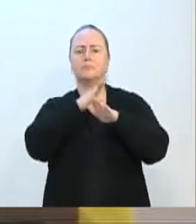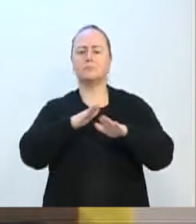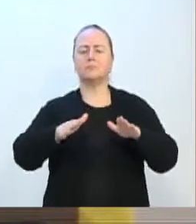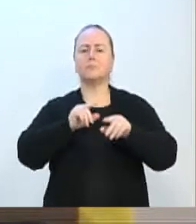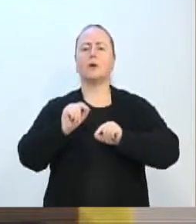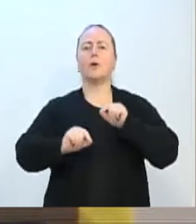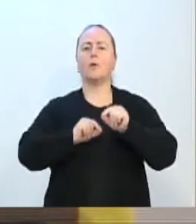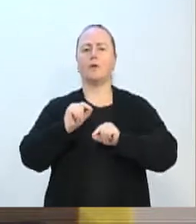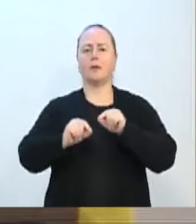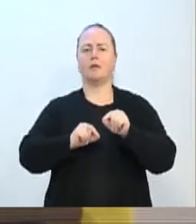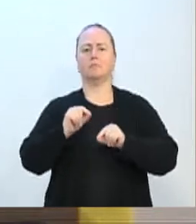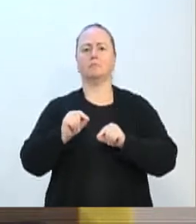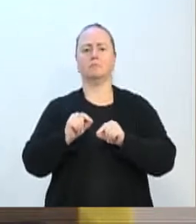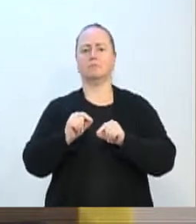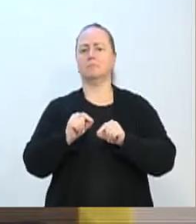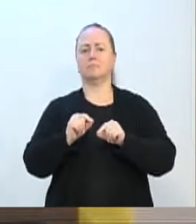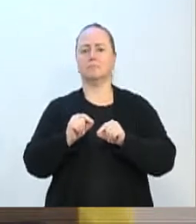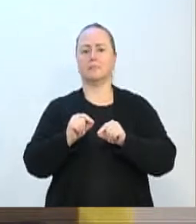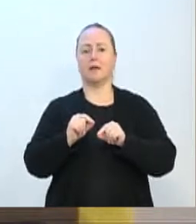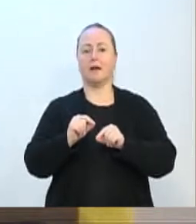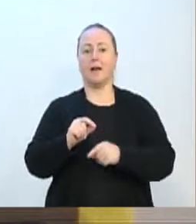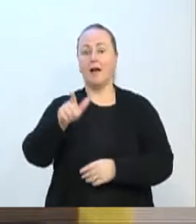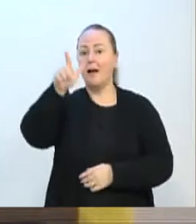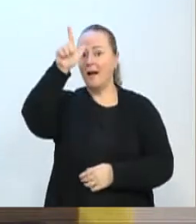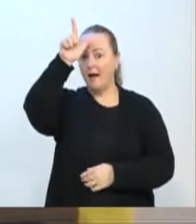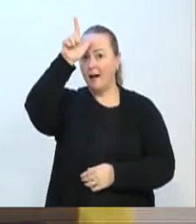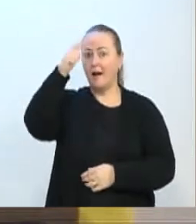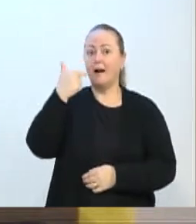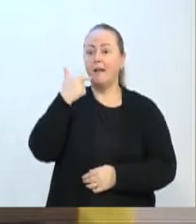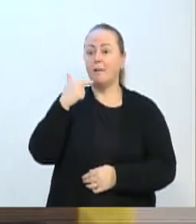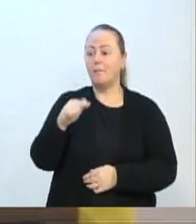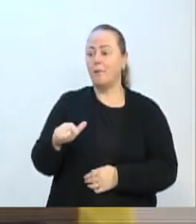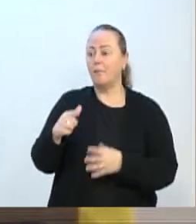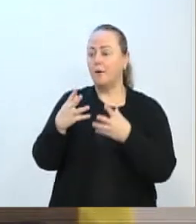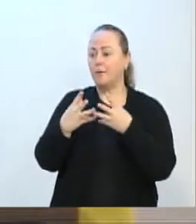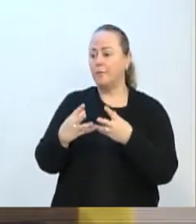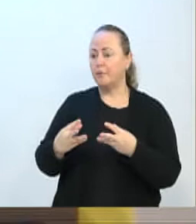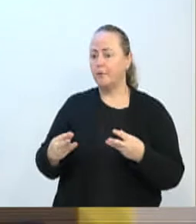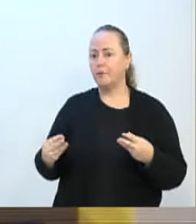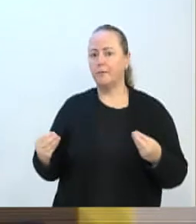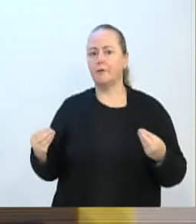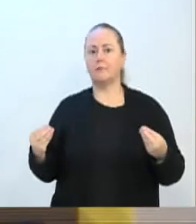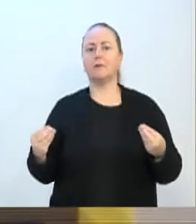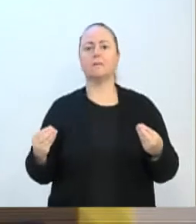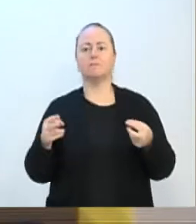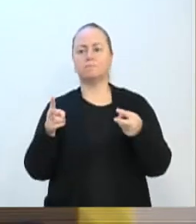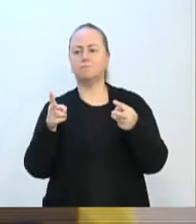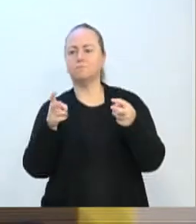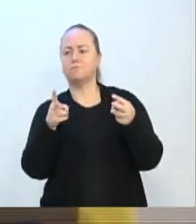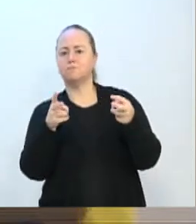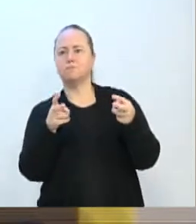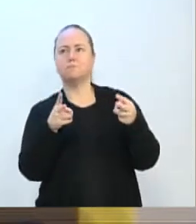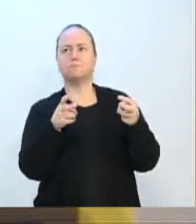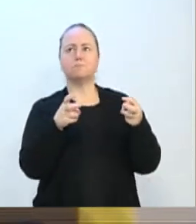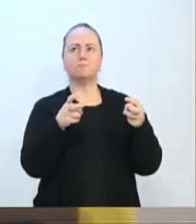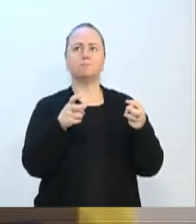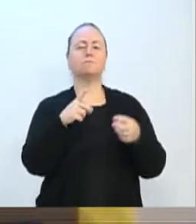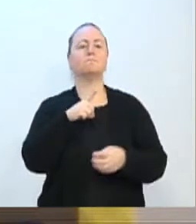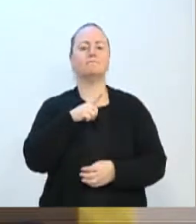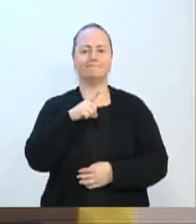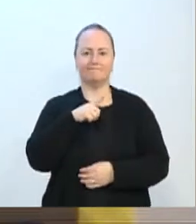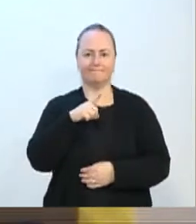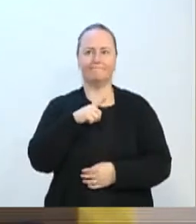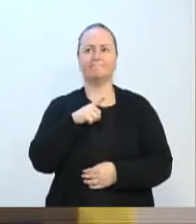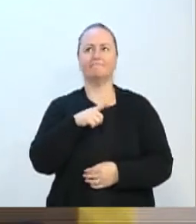extinção da língua alemã em Blumenau. É um fenômeno que é perceptível a todos e é até, vamos dizer assim,